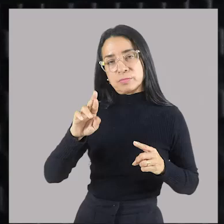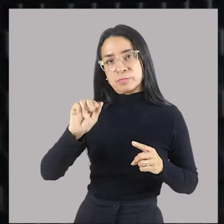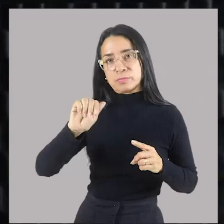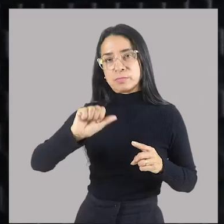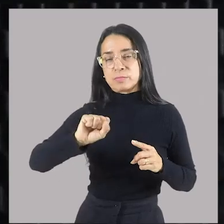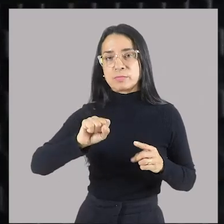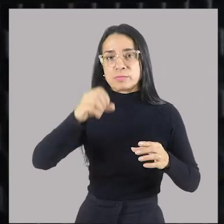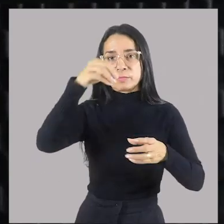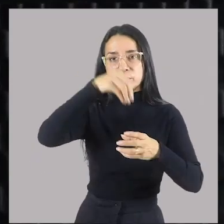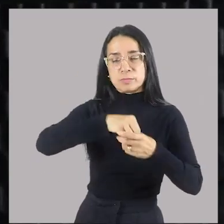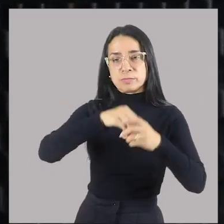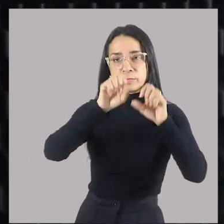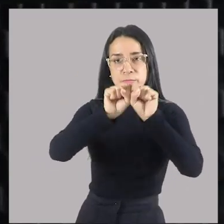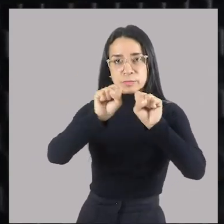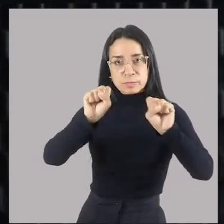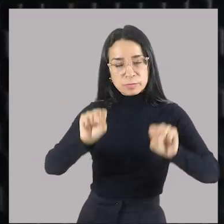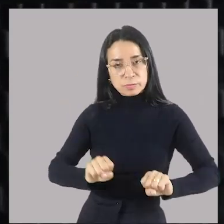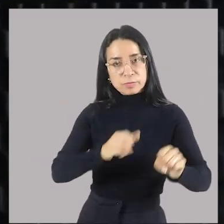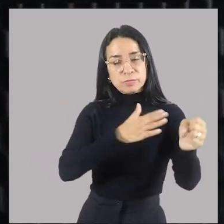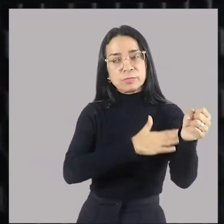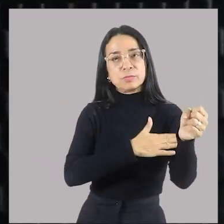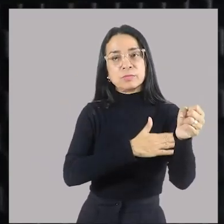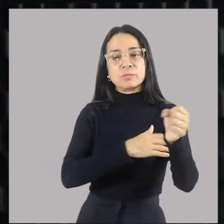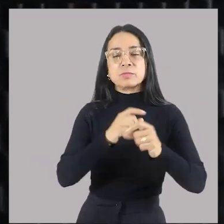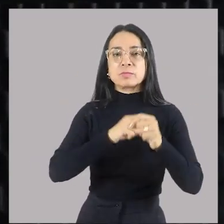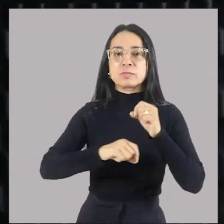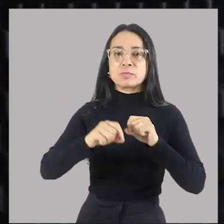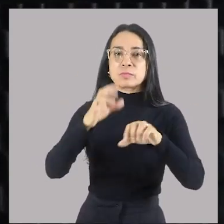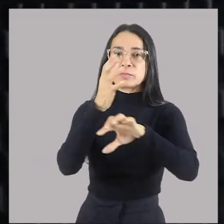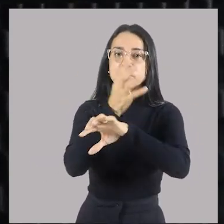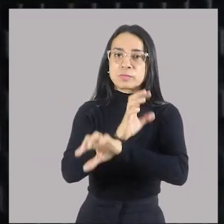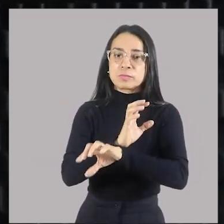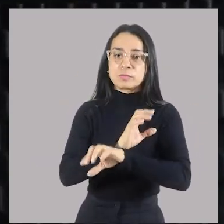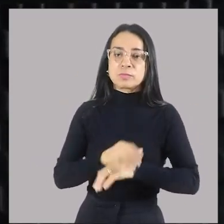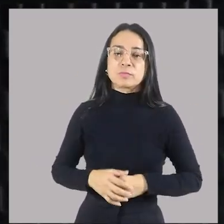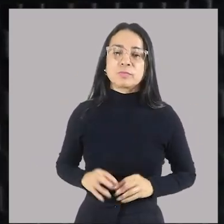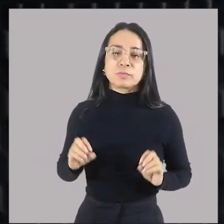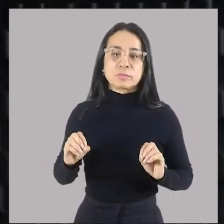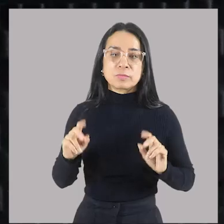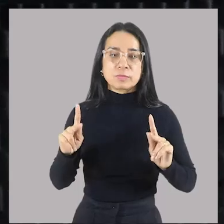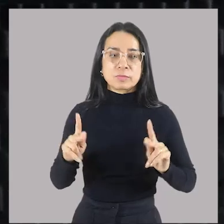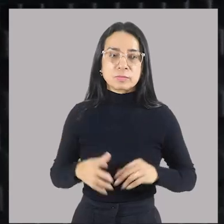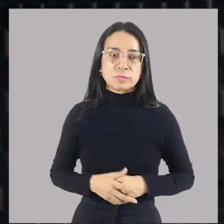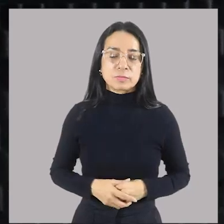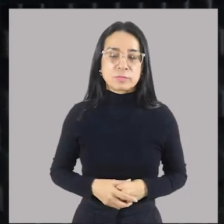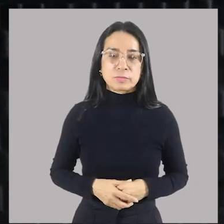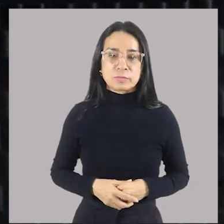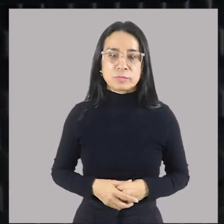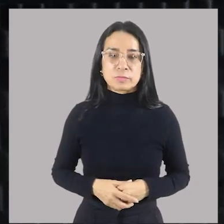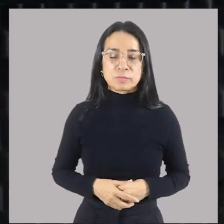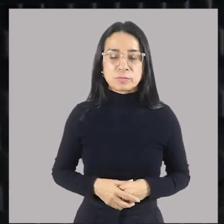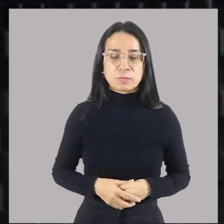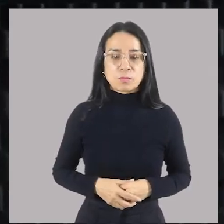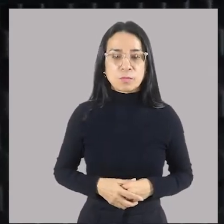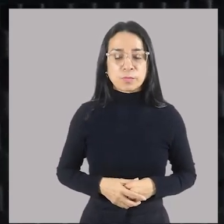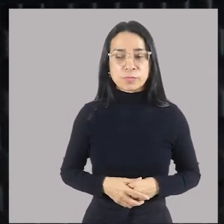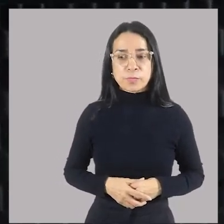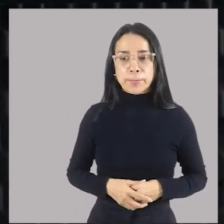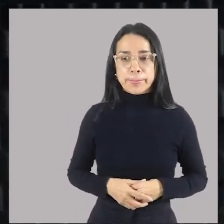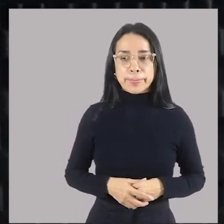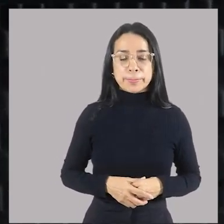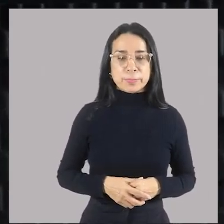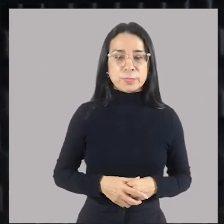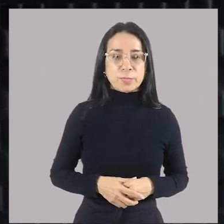dentro do sistema muscular esquelético, tá bom? Vamos ver um pouco, tá,